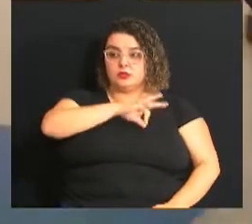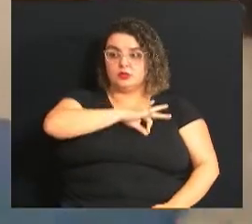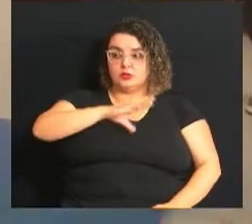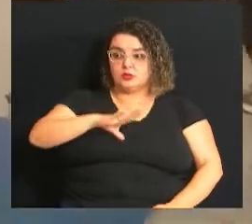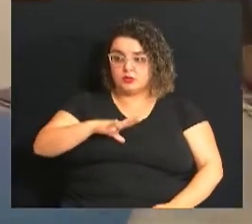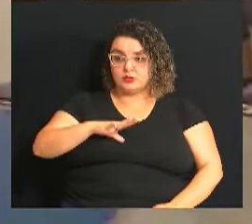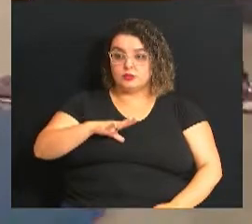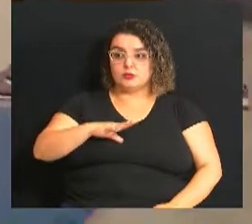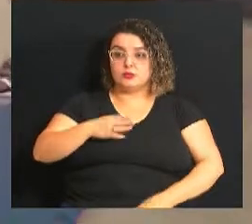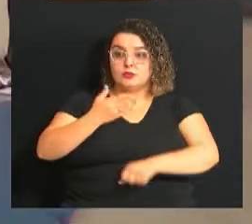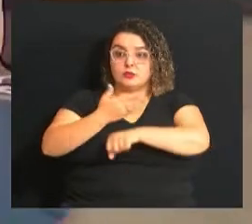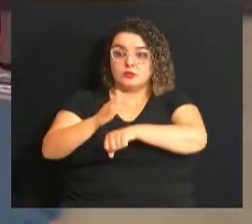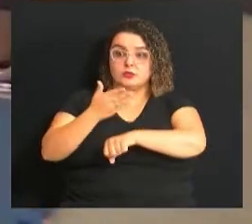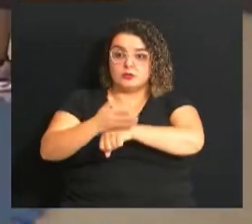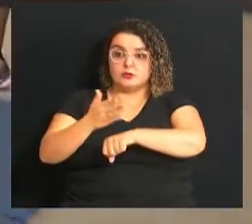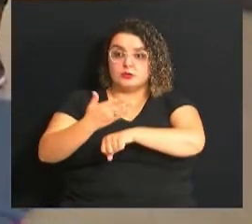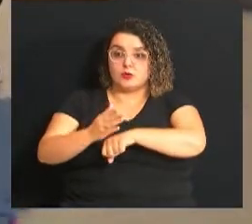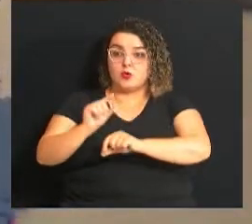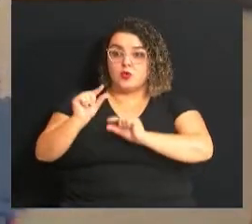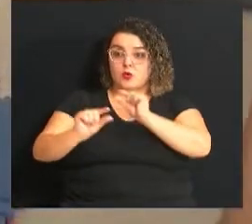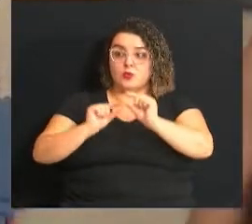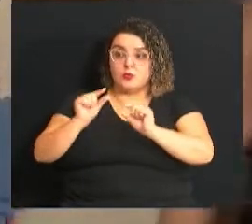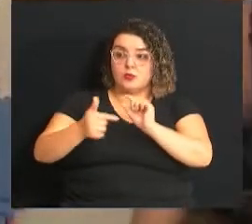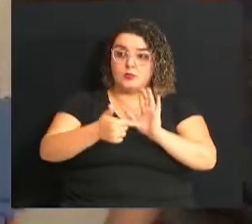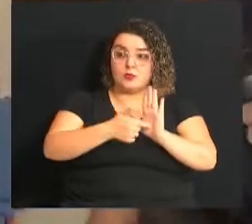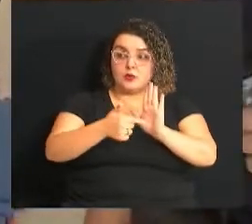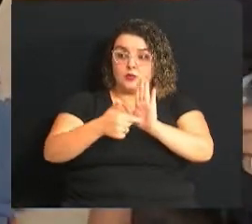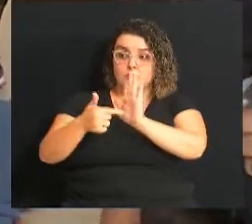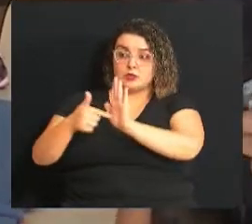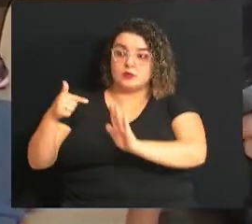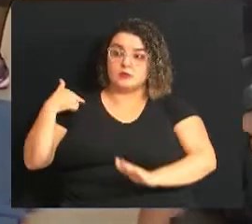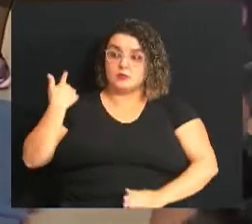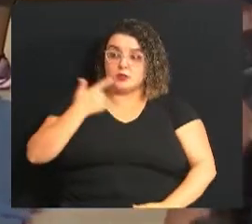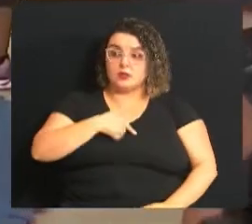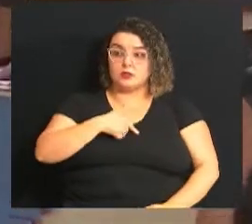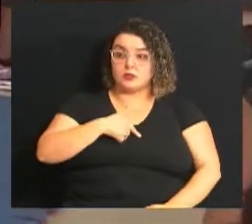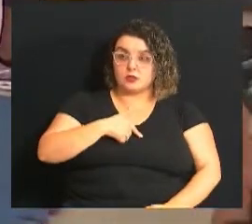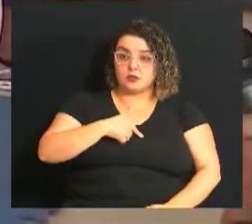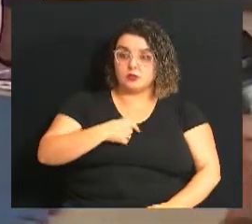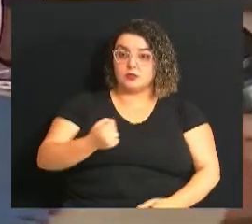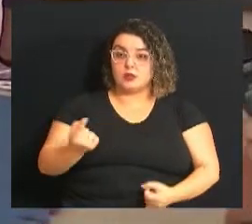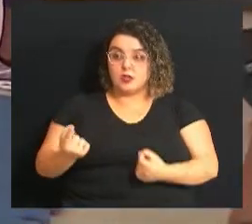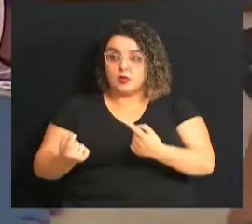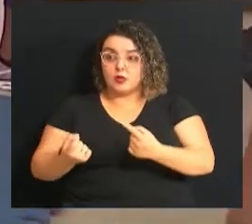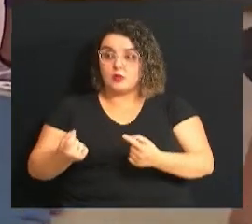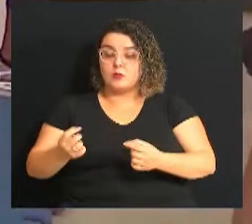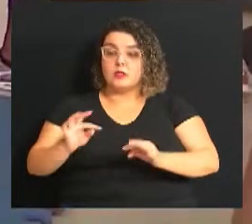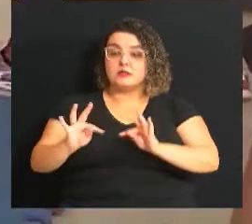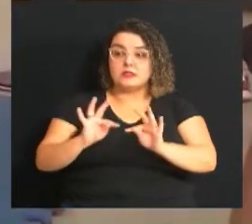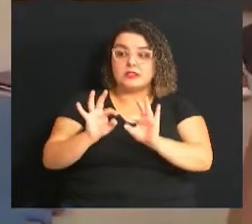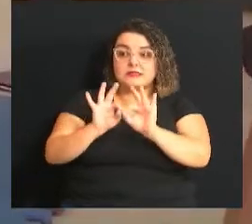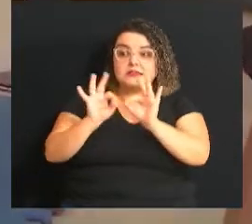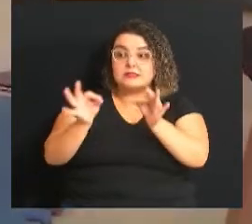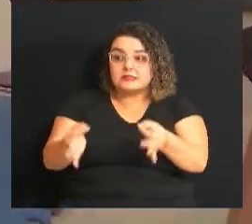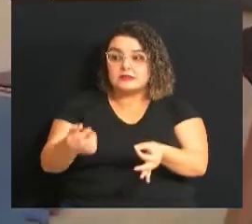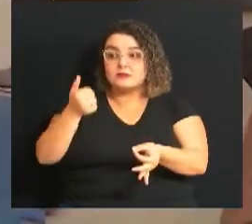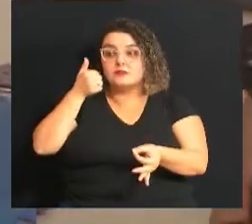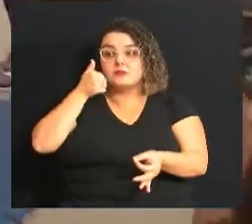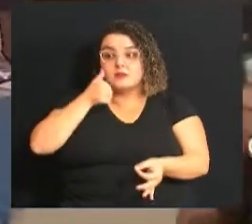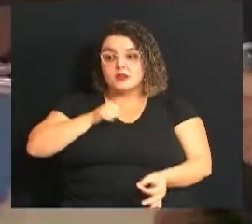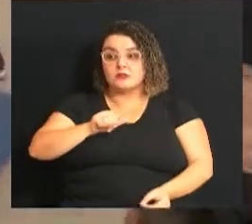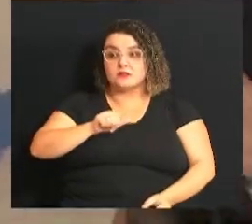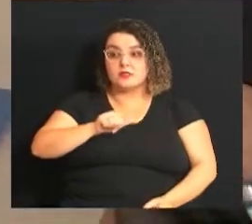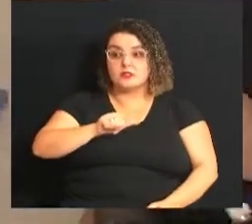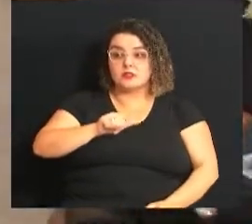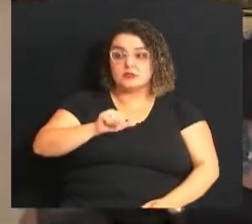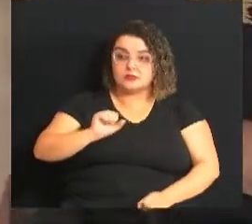estão praticando um pouquinho para mostrar para a gente daqui a pouco sobre algumas técnicas simples para as mulheres se defenderem. Vamos conversar